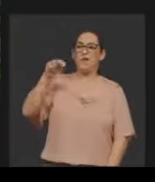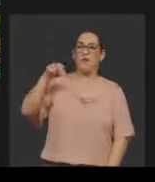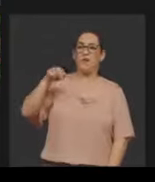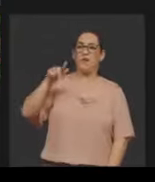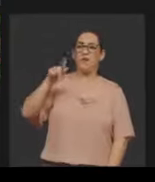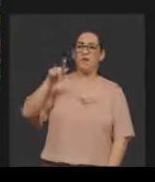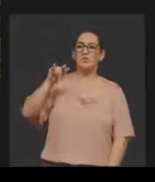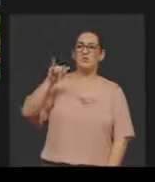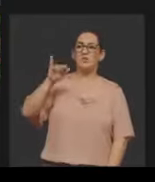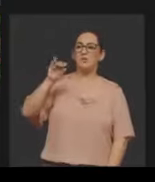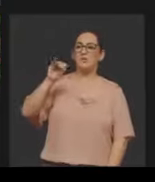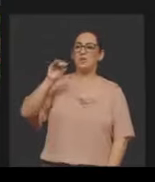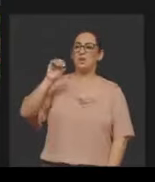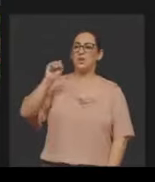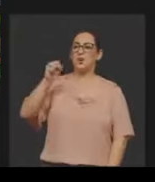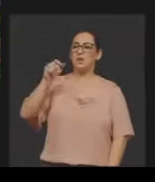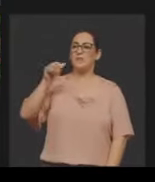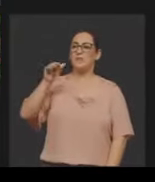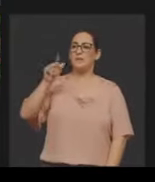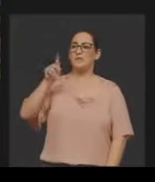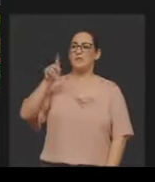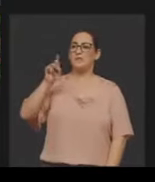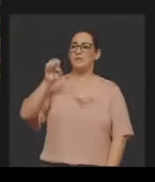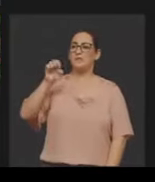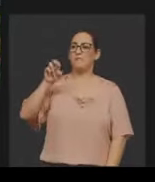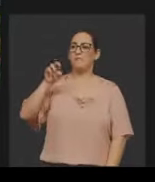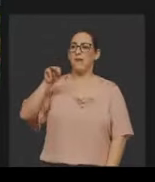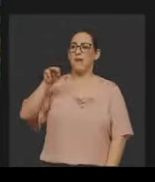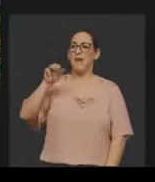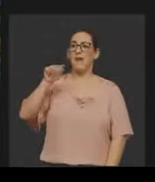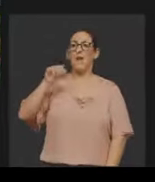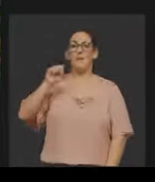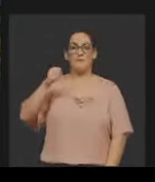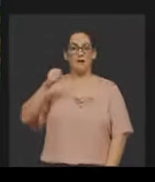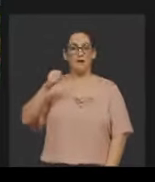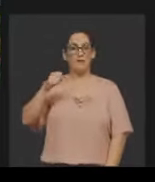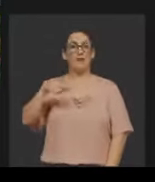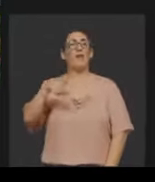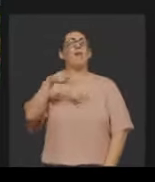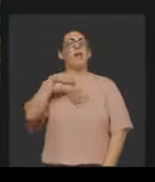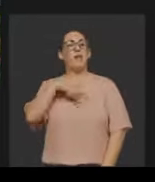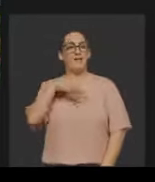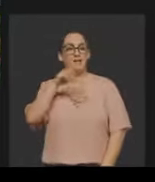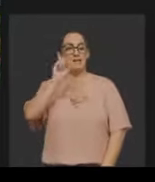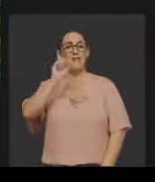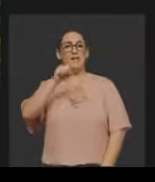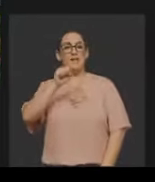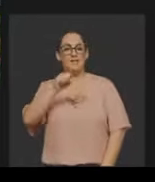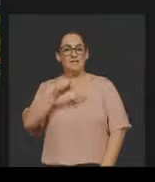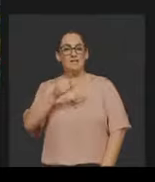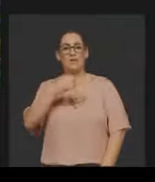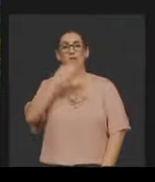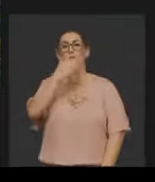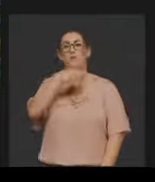aí que vão ter flor e fruto. Bom, para a gente